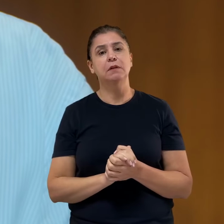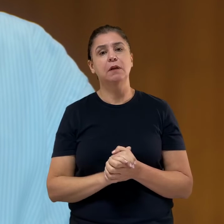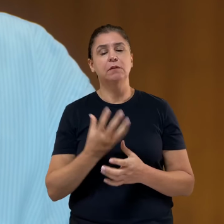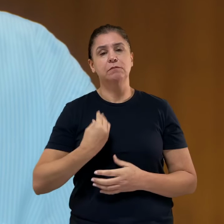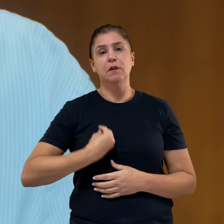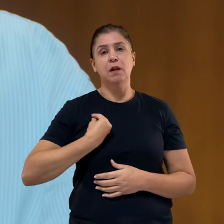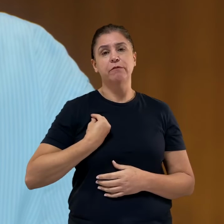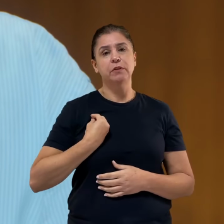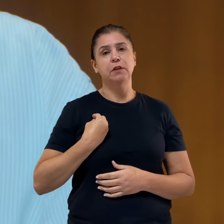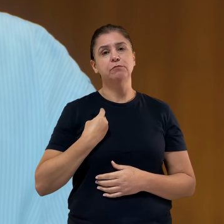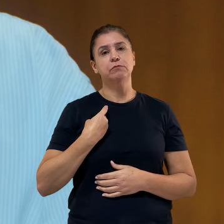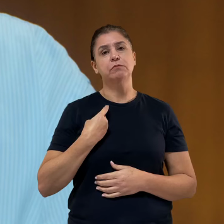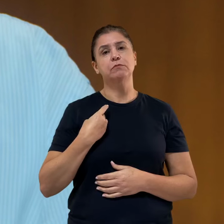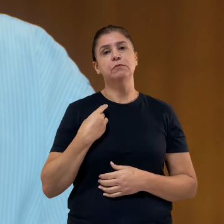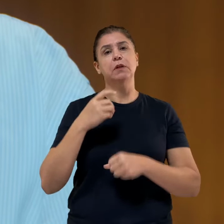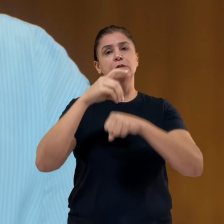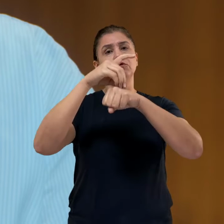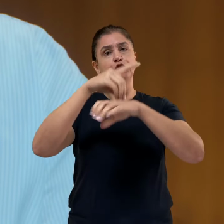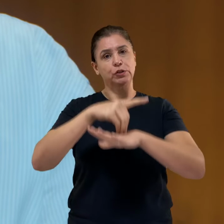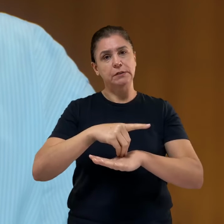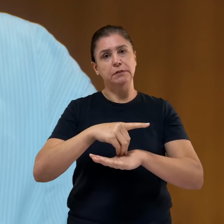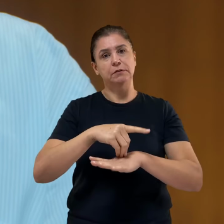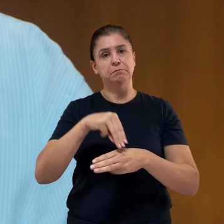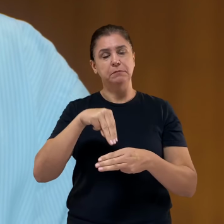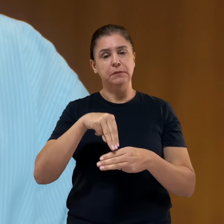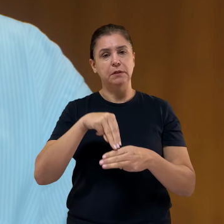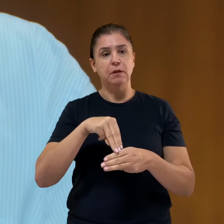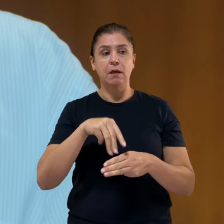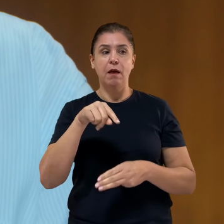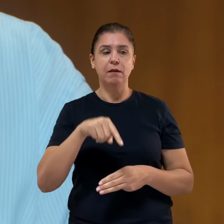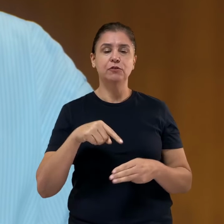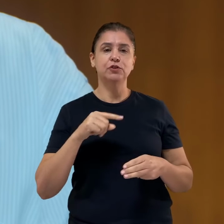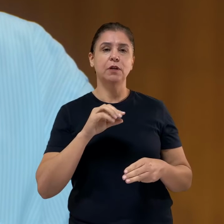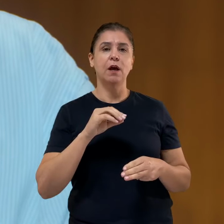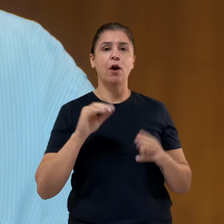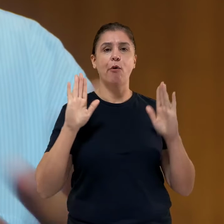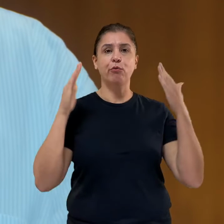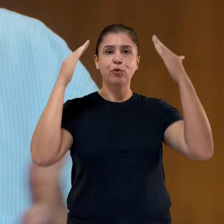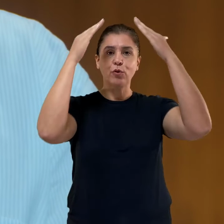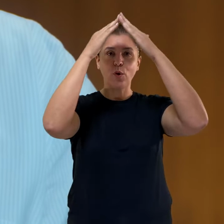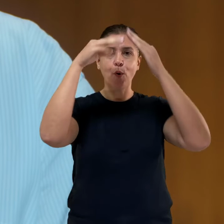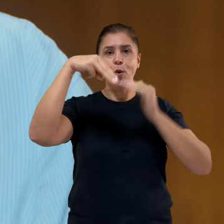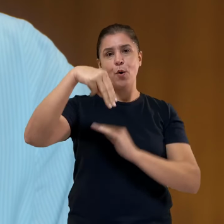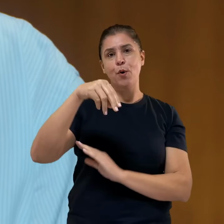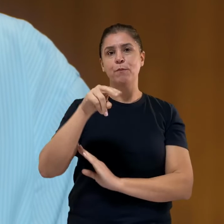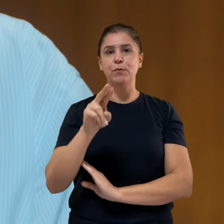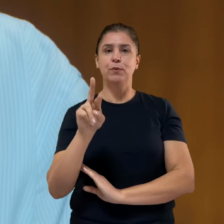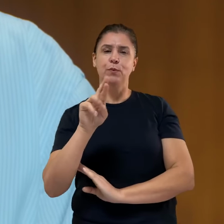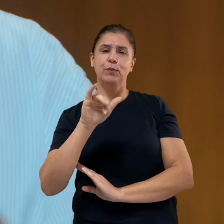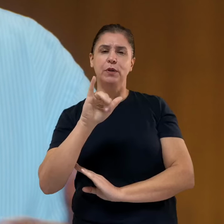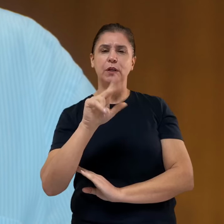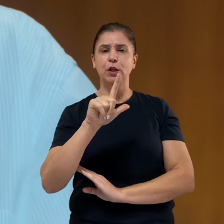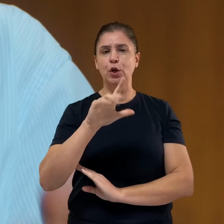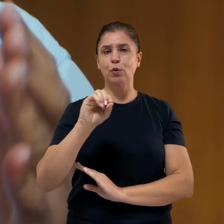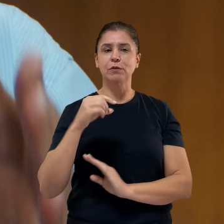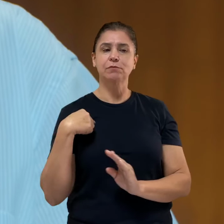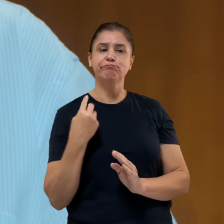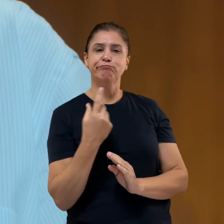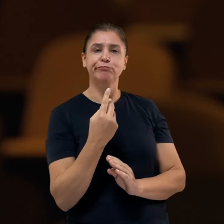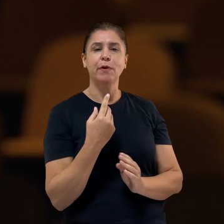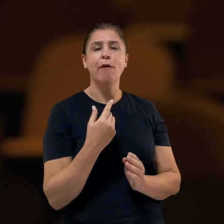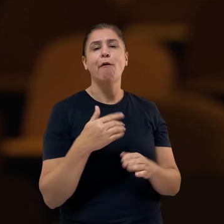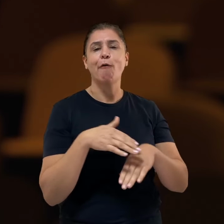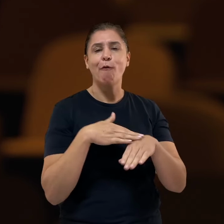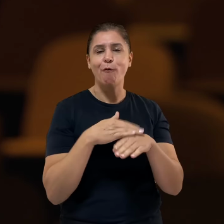vida diocesana. E na época estava o D. Murilo, fomos conversar com o D. Murilo e as coisas